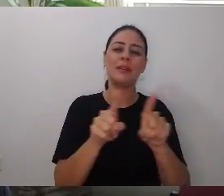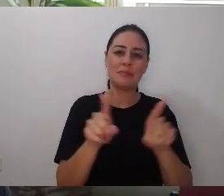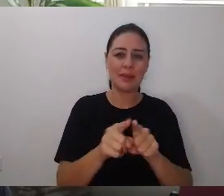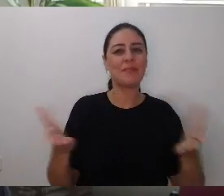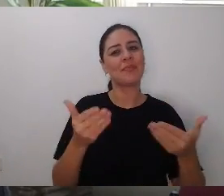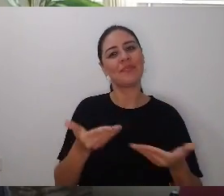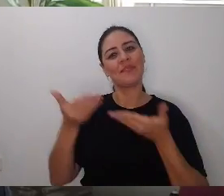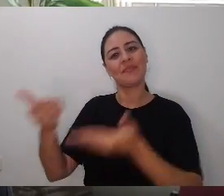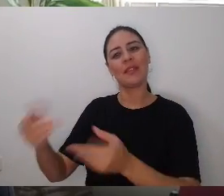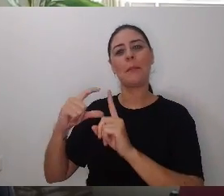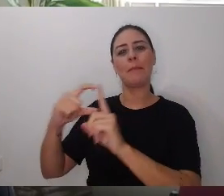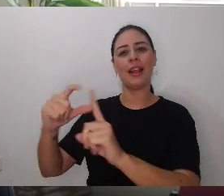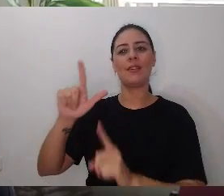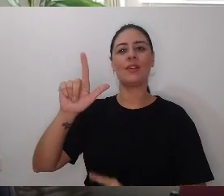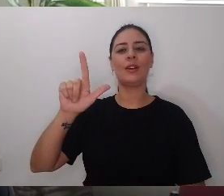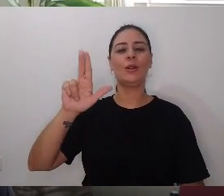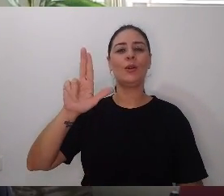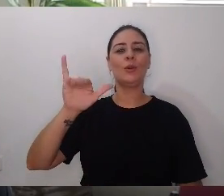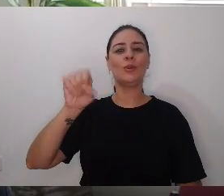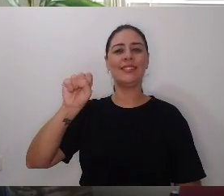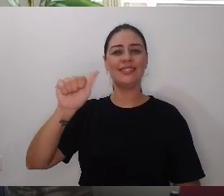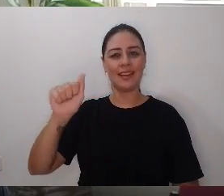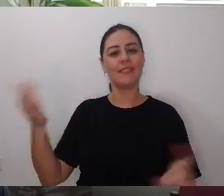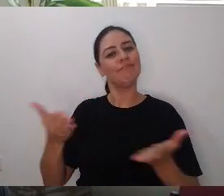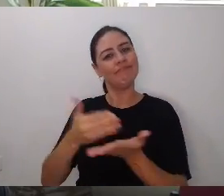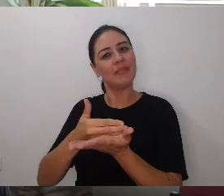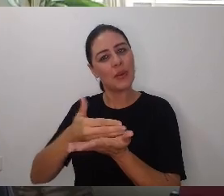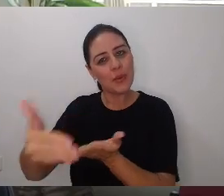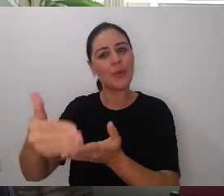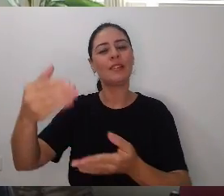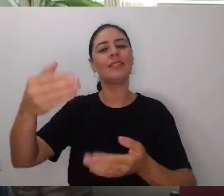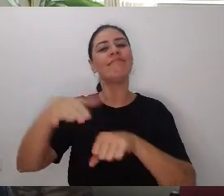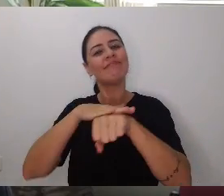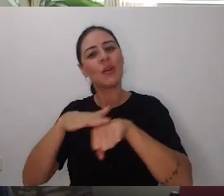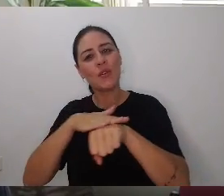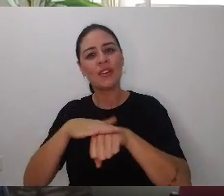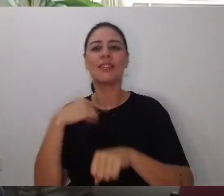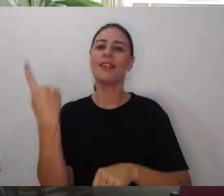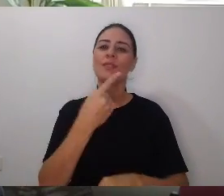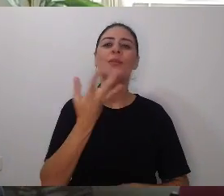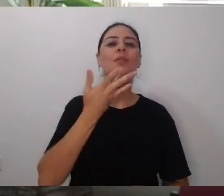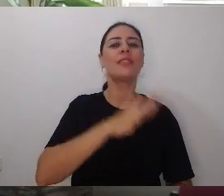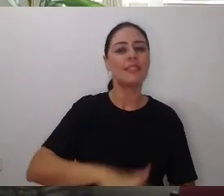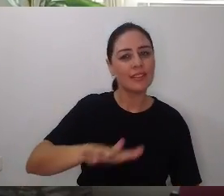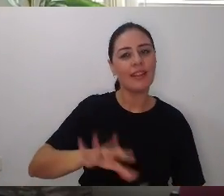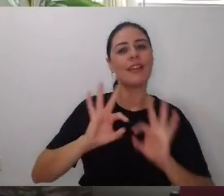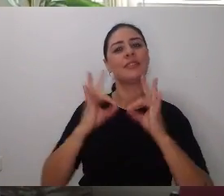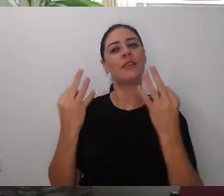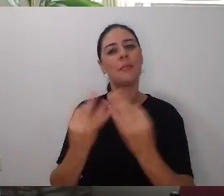Então, Luísa, eu passo a palavra para você dar as suas boas-vindas e começar a dialogar com as